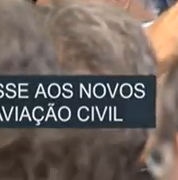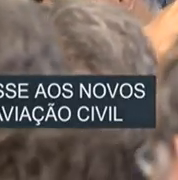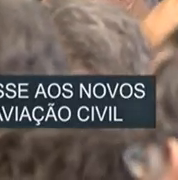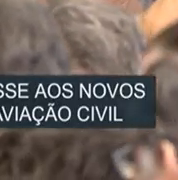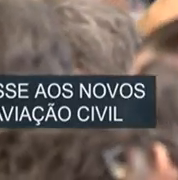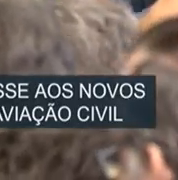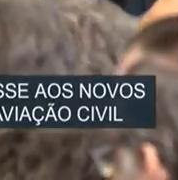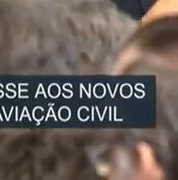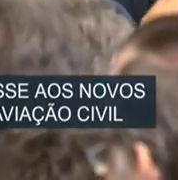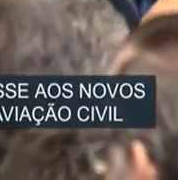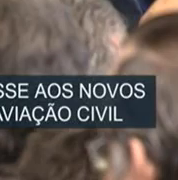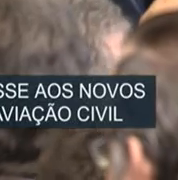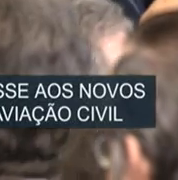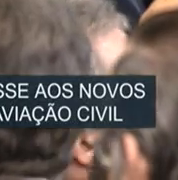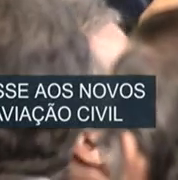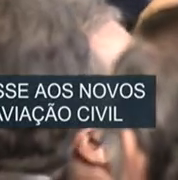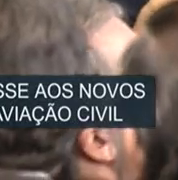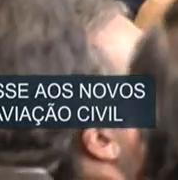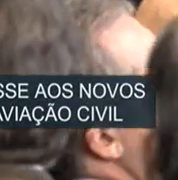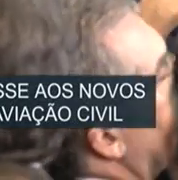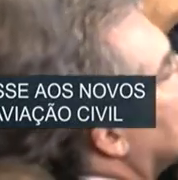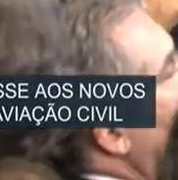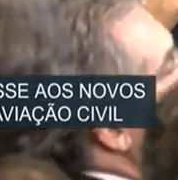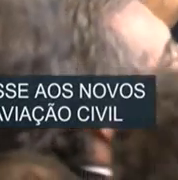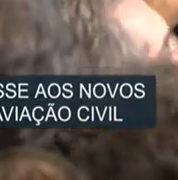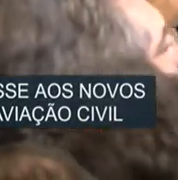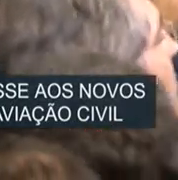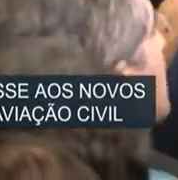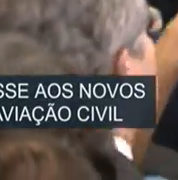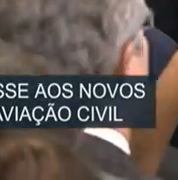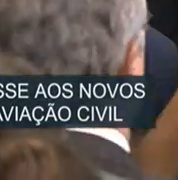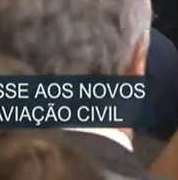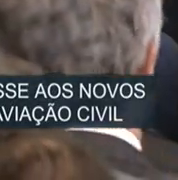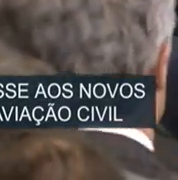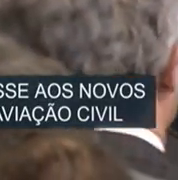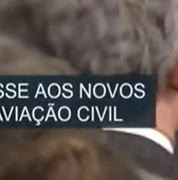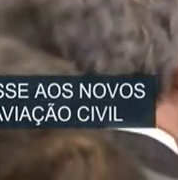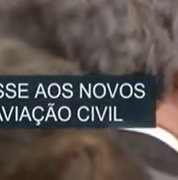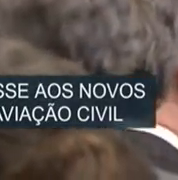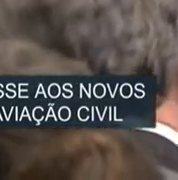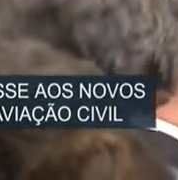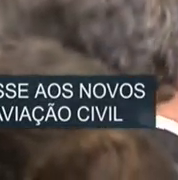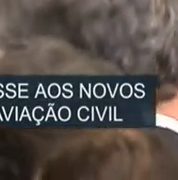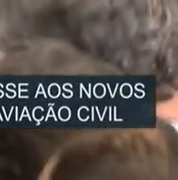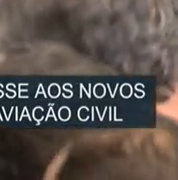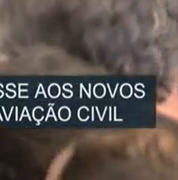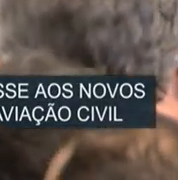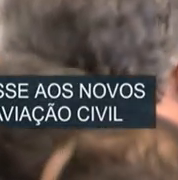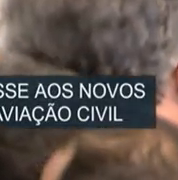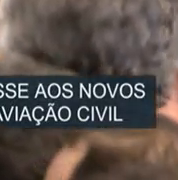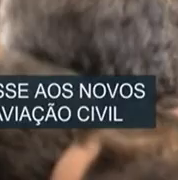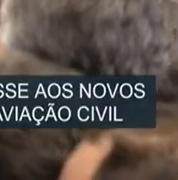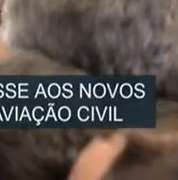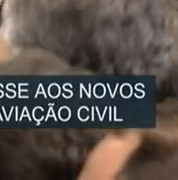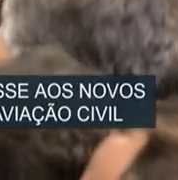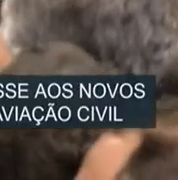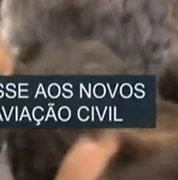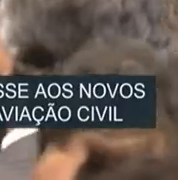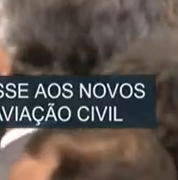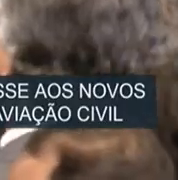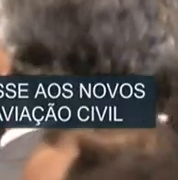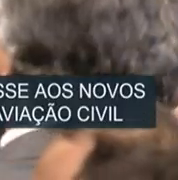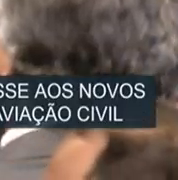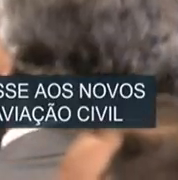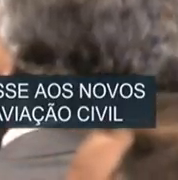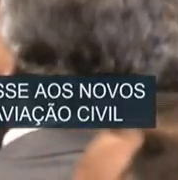interino da pasta essa cerimônia de posse ela foi antecipada foi adiantada para